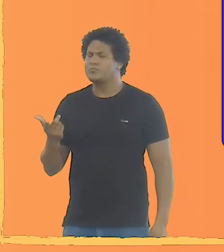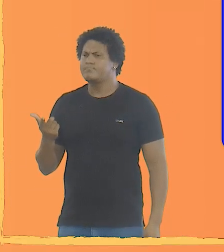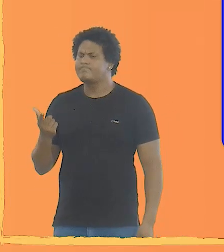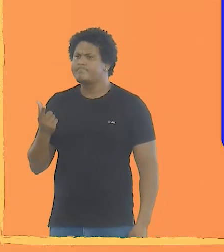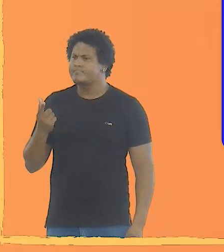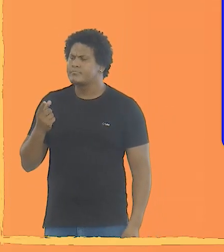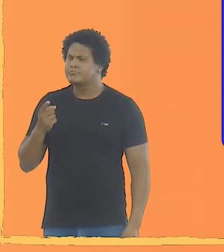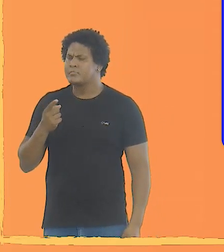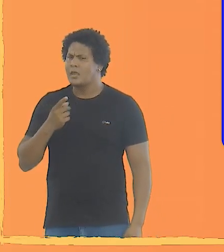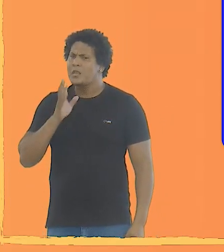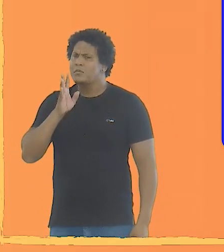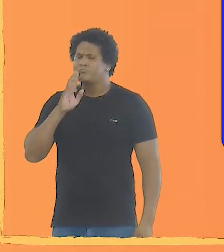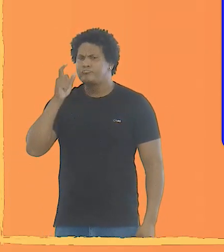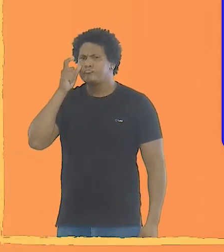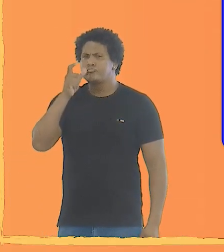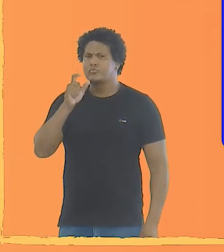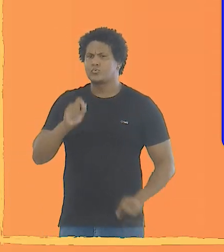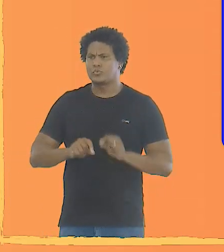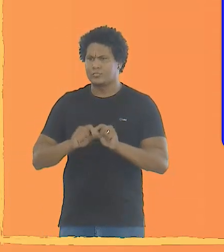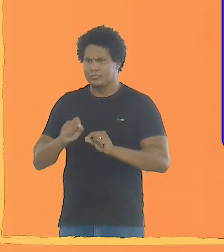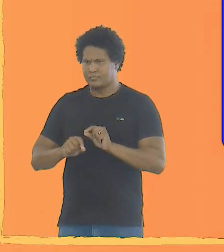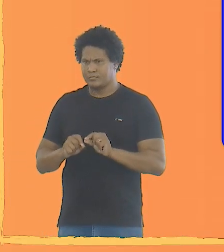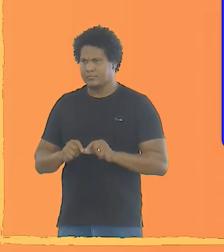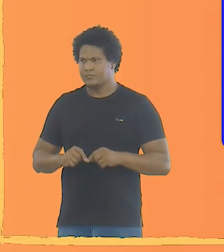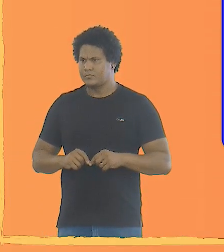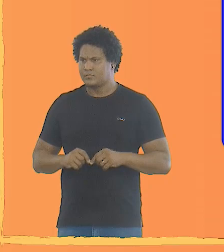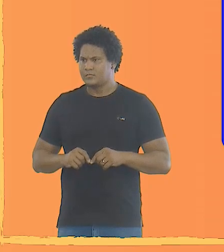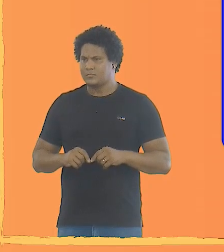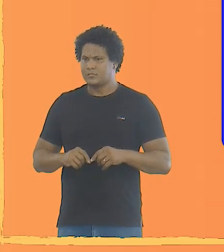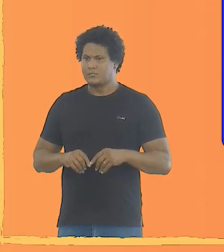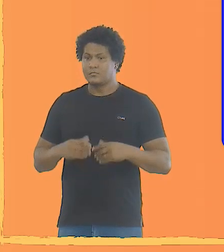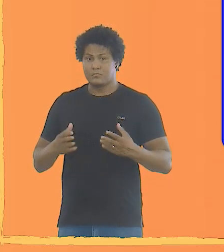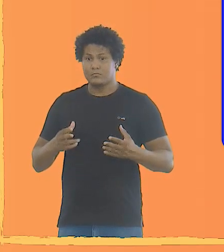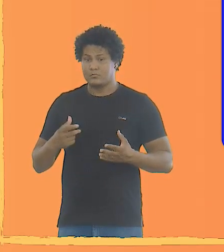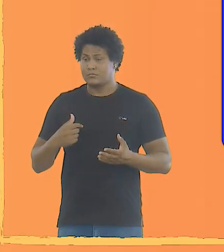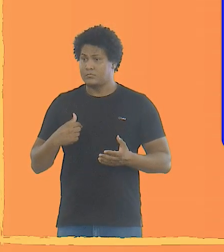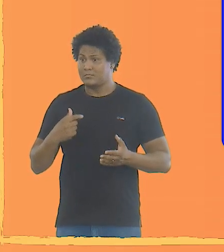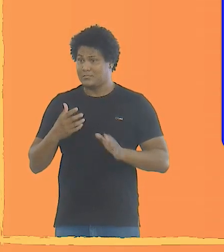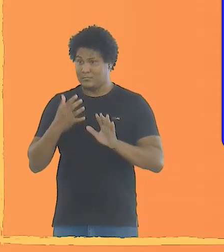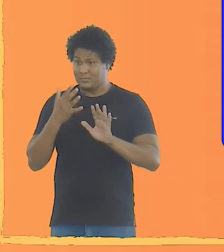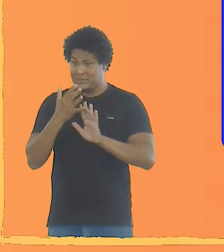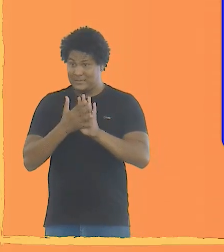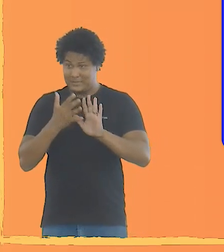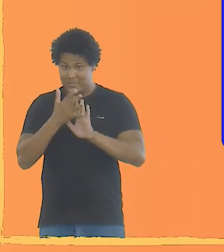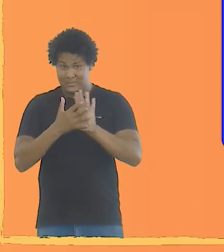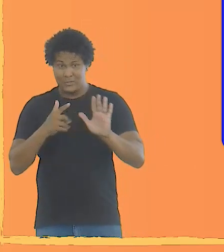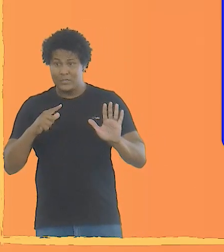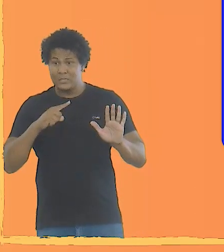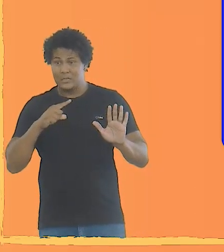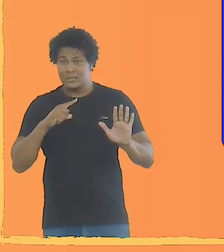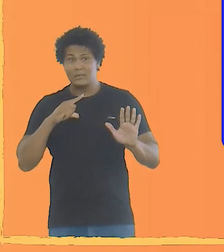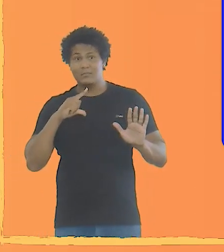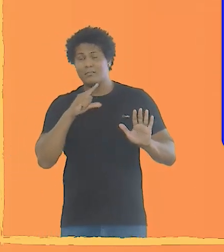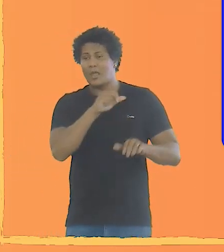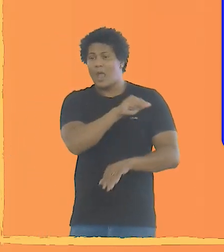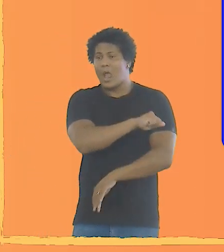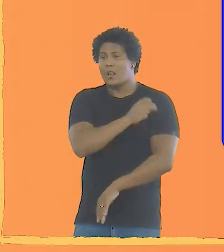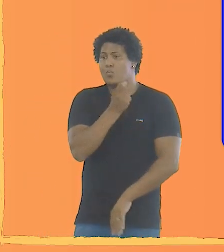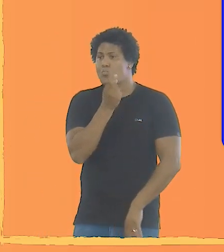que lá no começo do texto, a gente diz quantos alunos vão participar. Vão